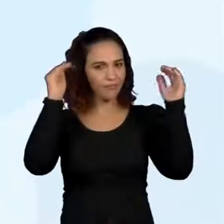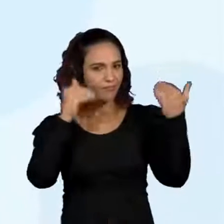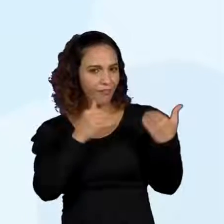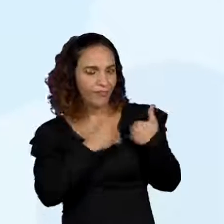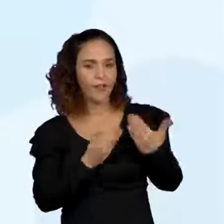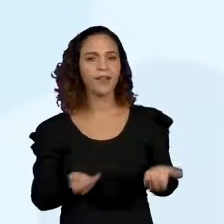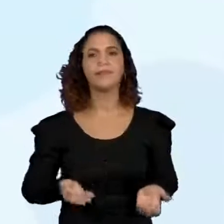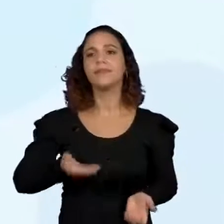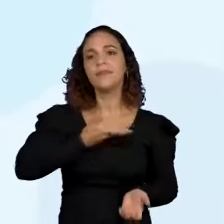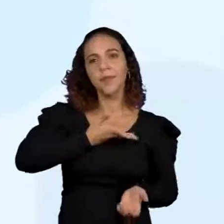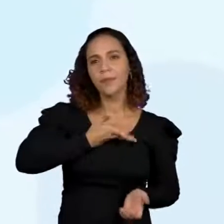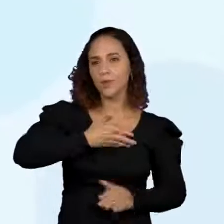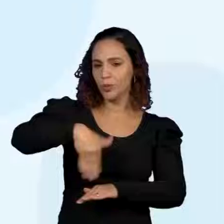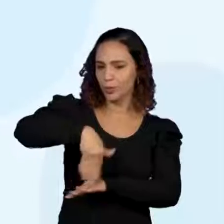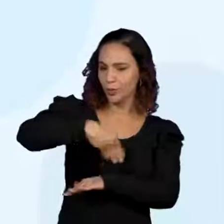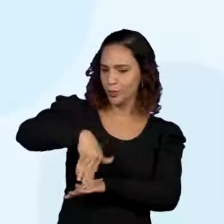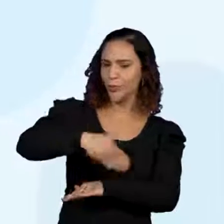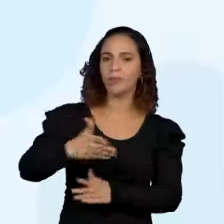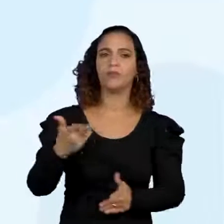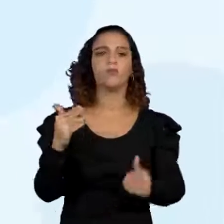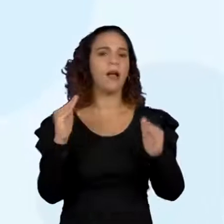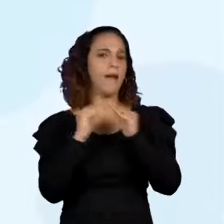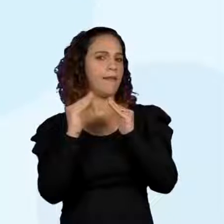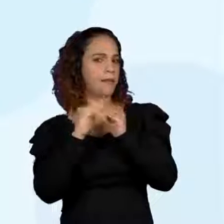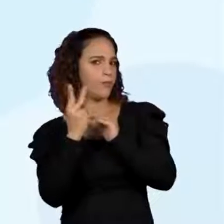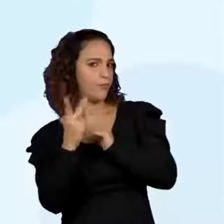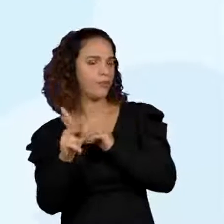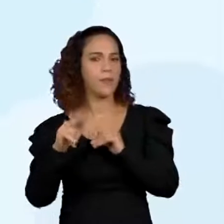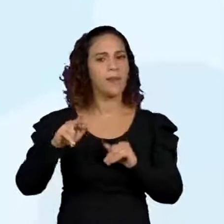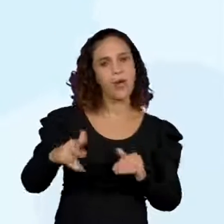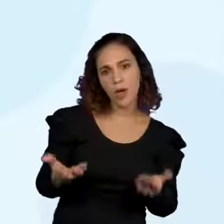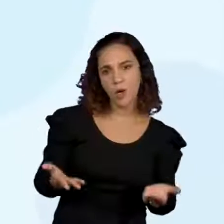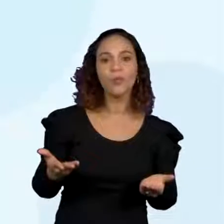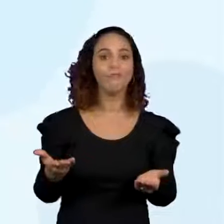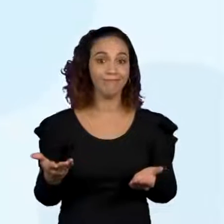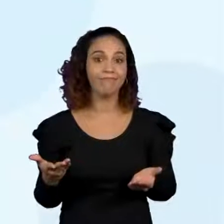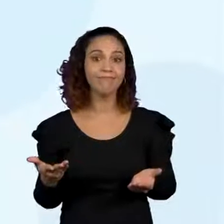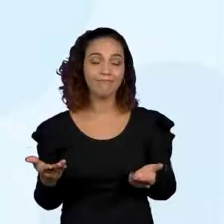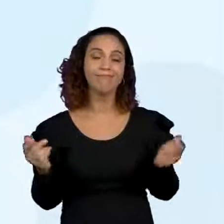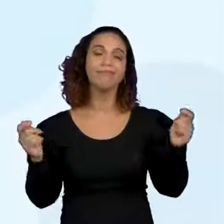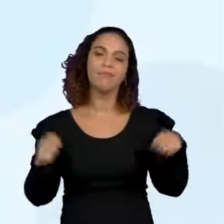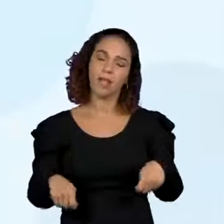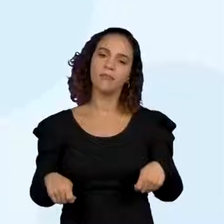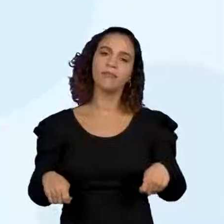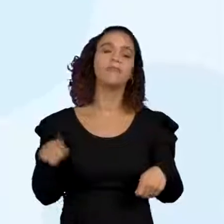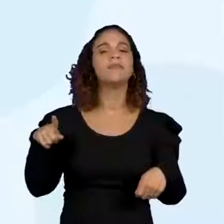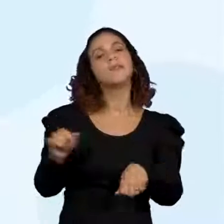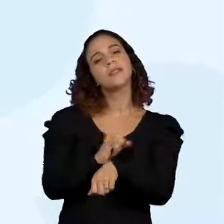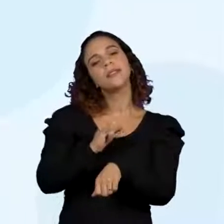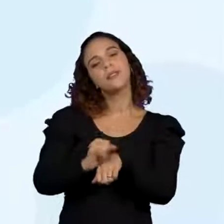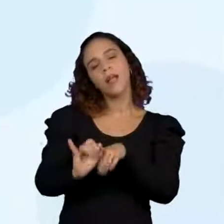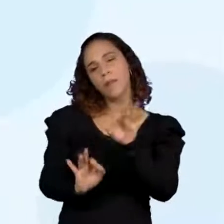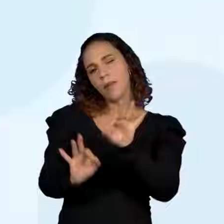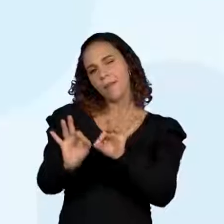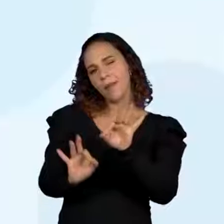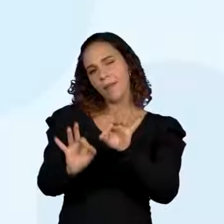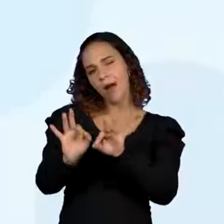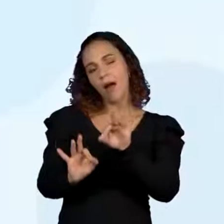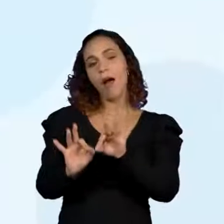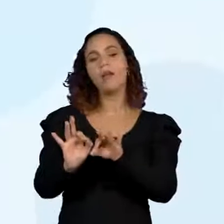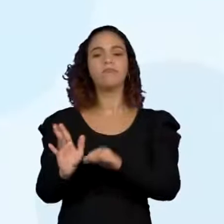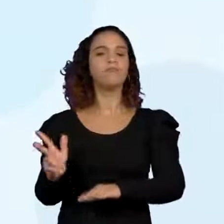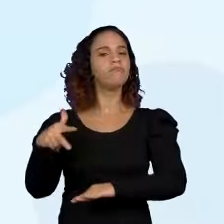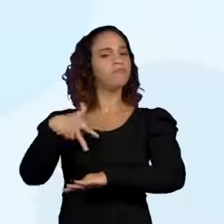amigos da rua, com o pessoal de casa, com o irmão, como forma de se preparar para ler em